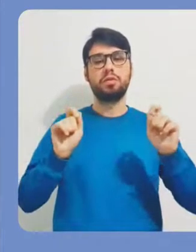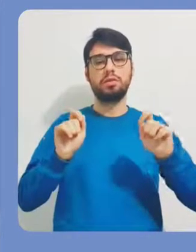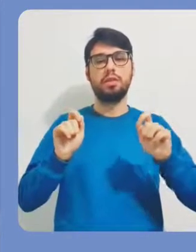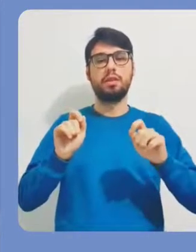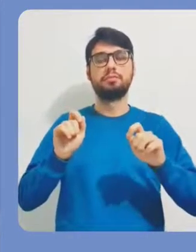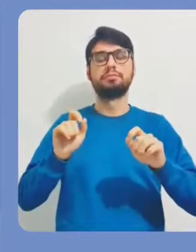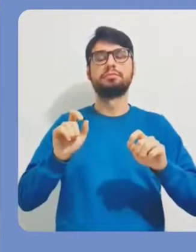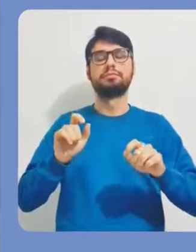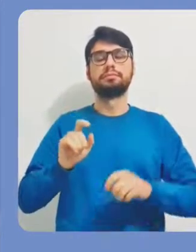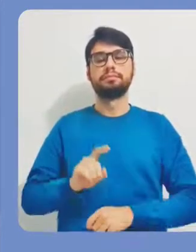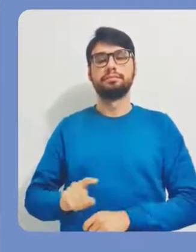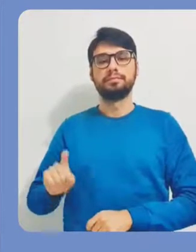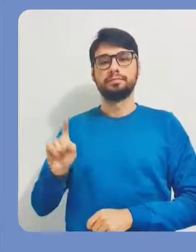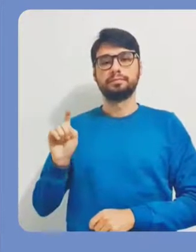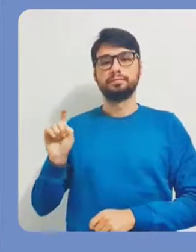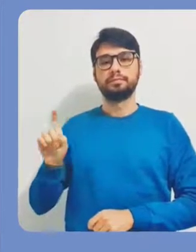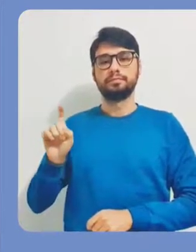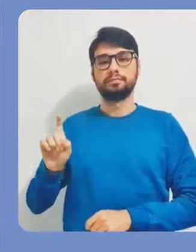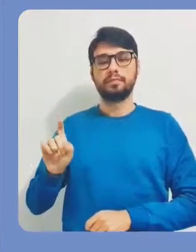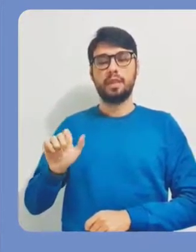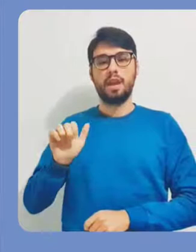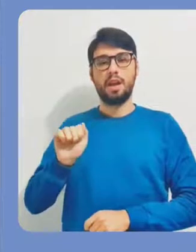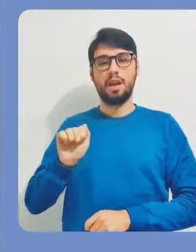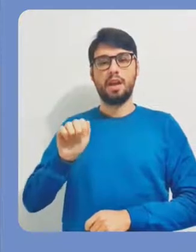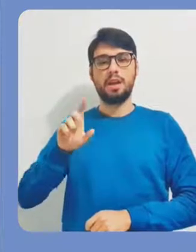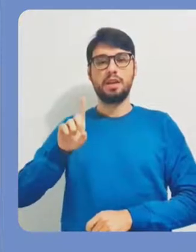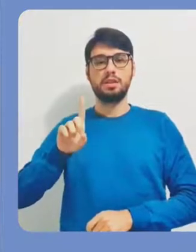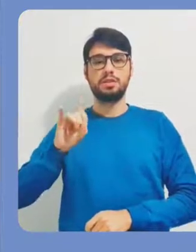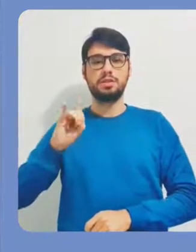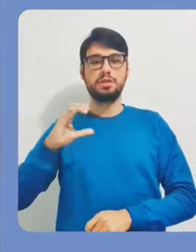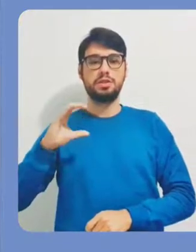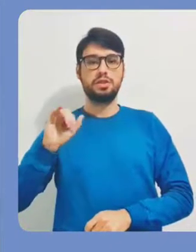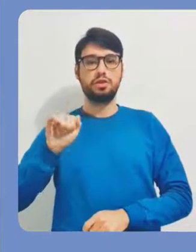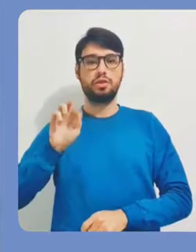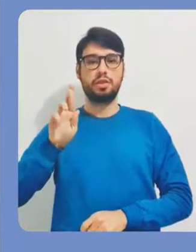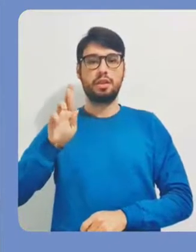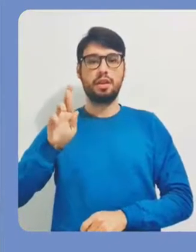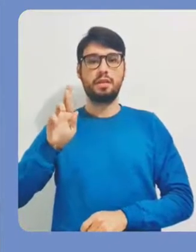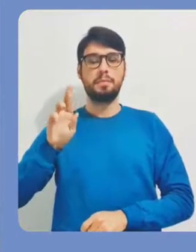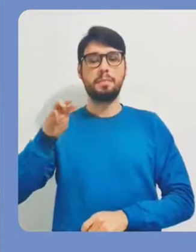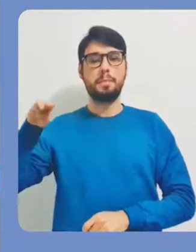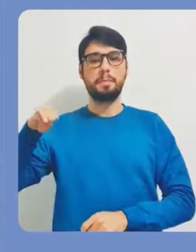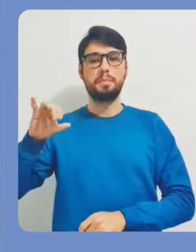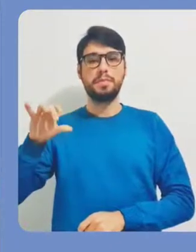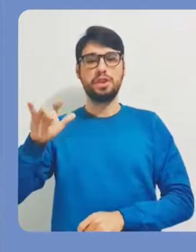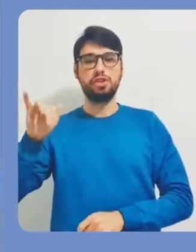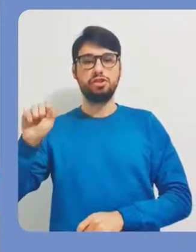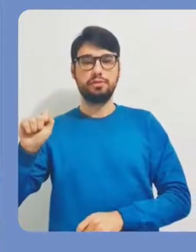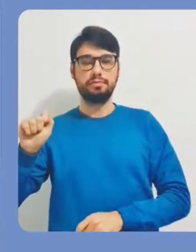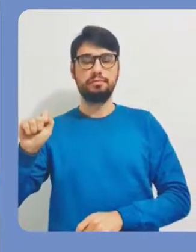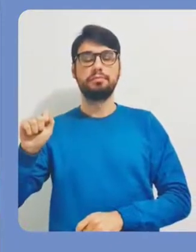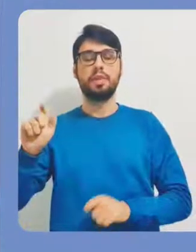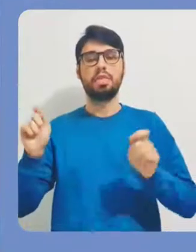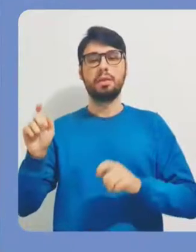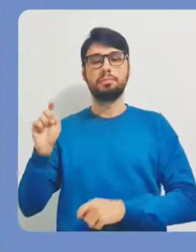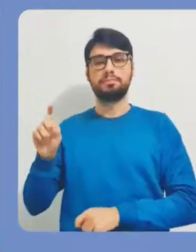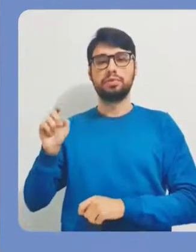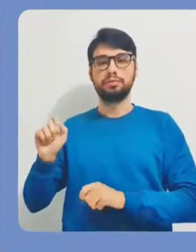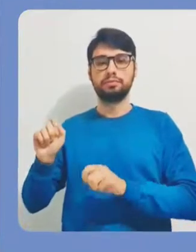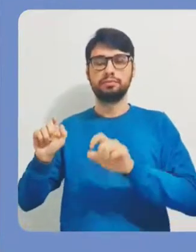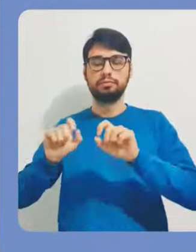aqui uma imagem que represente o meu simpósio, eu posso fazer aqui por esse botão Adicionar Mídia.